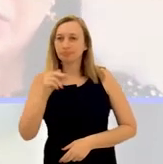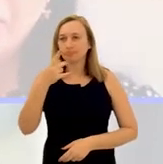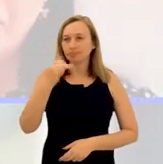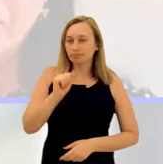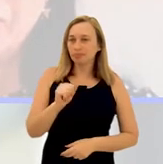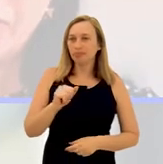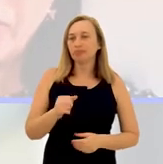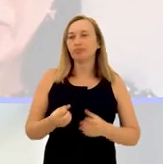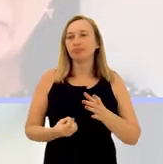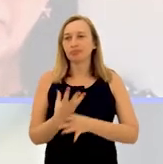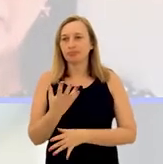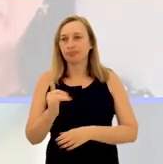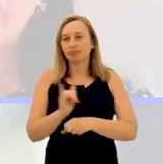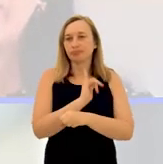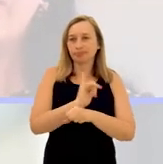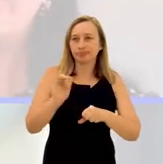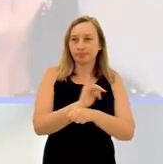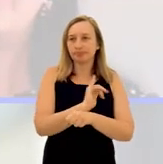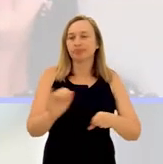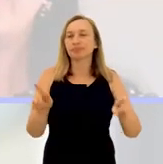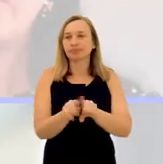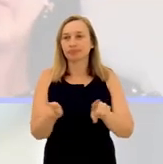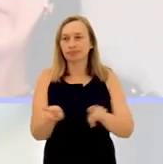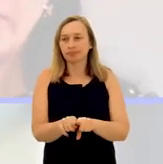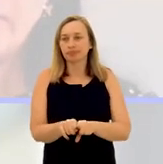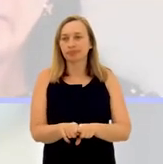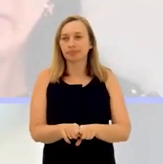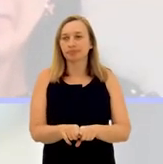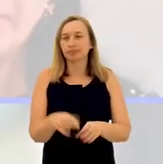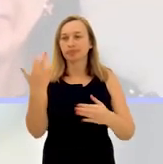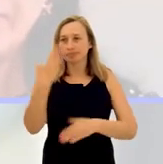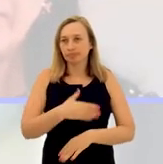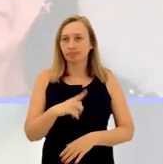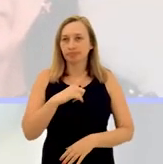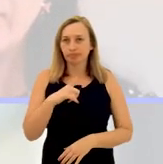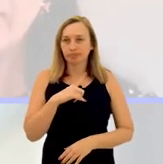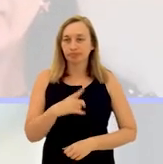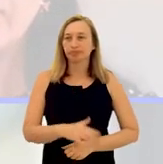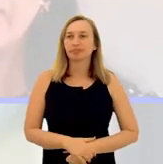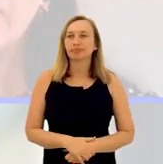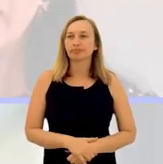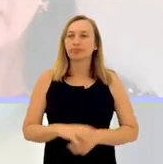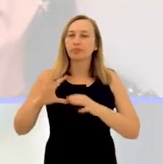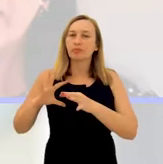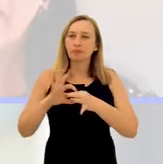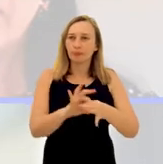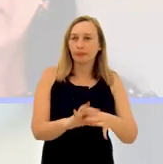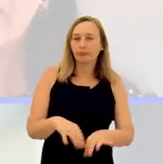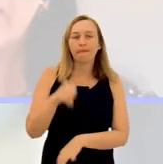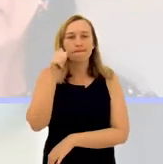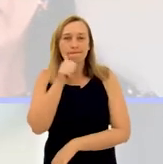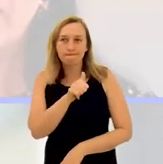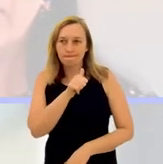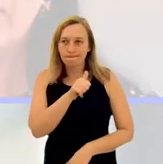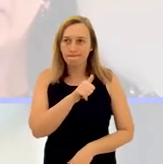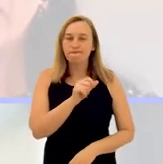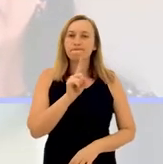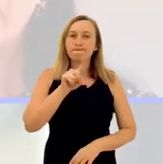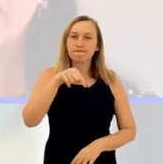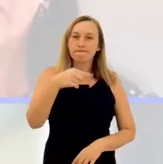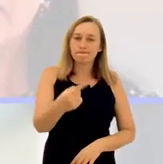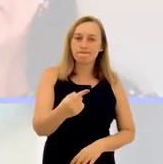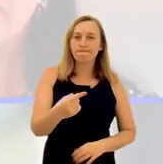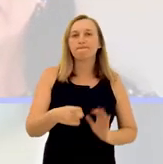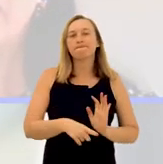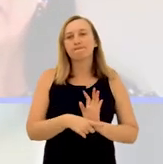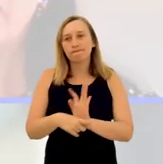da Penha cria esse mecanismo dela criar também esta prova. E uma interlocução, uma conexão entre as mulheres,